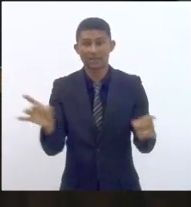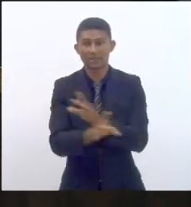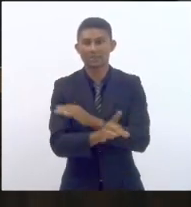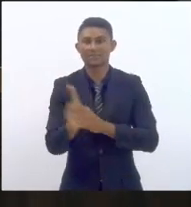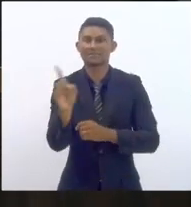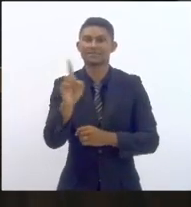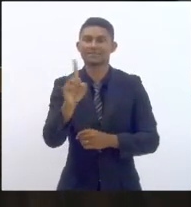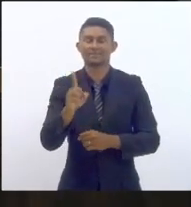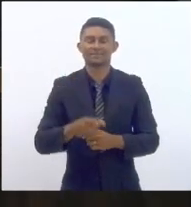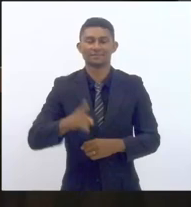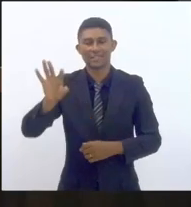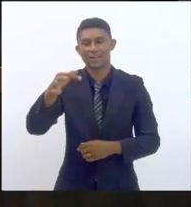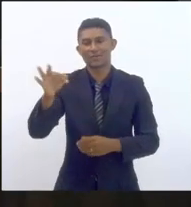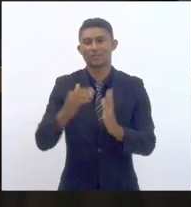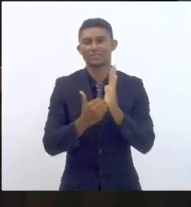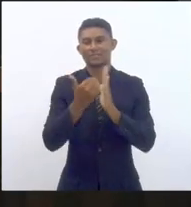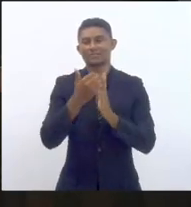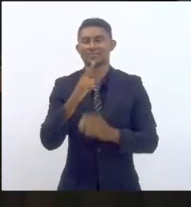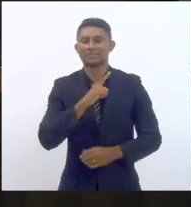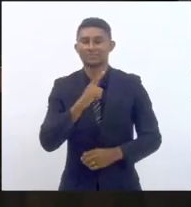aqui.